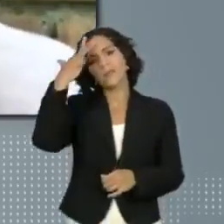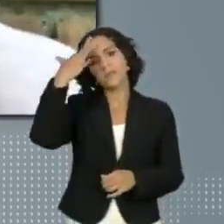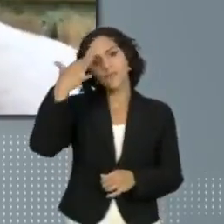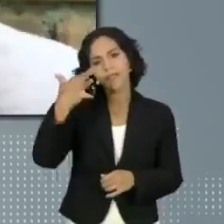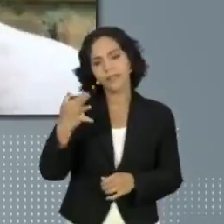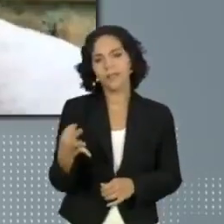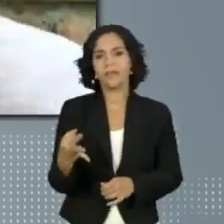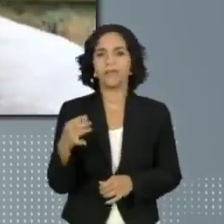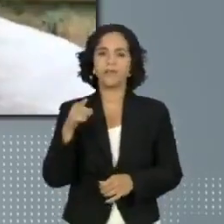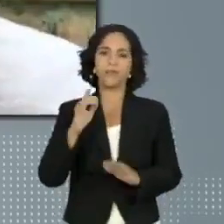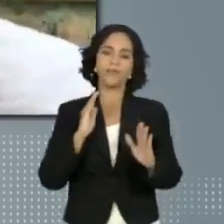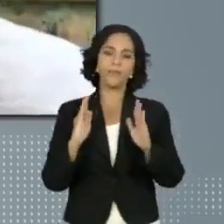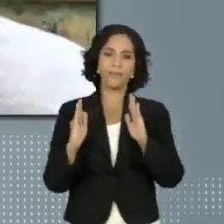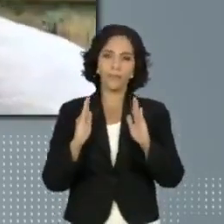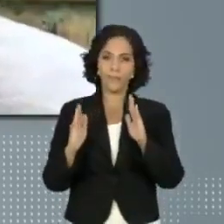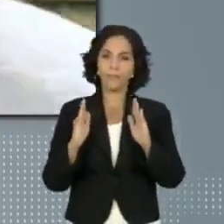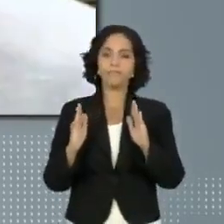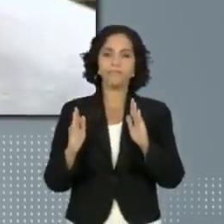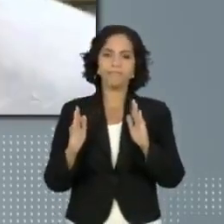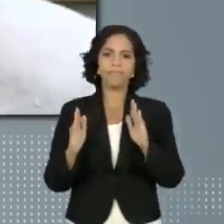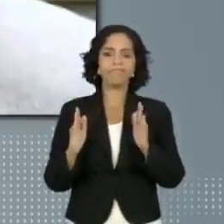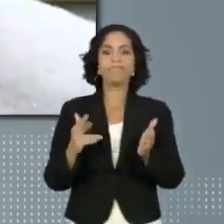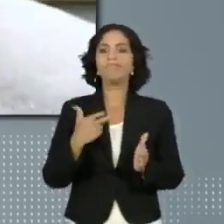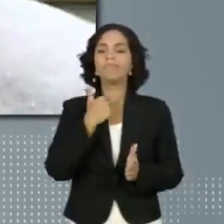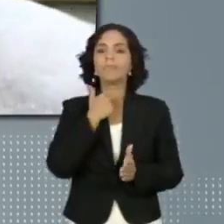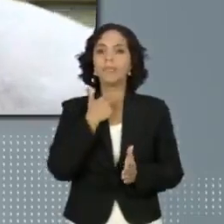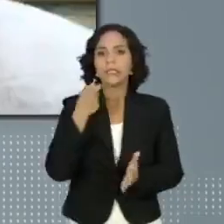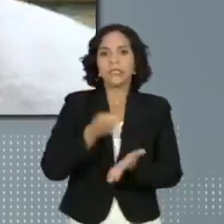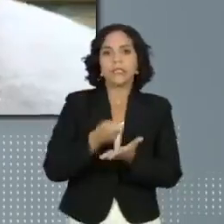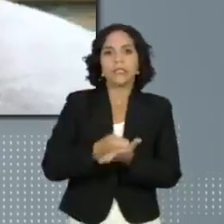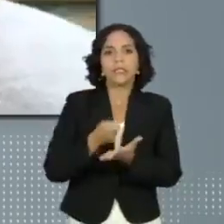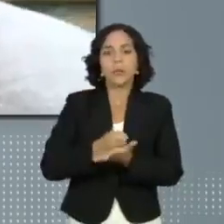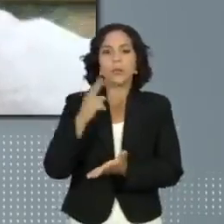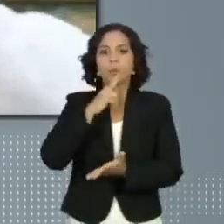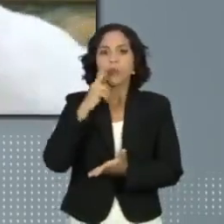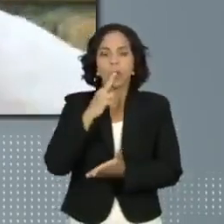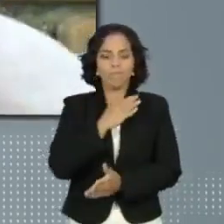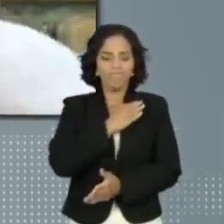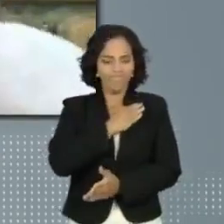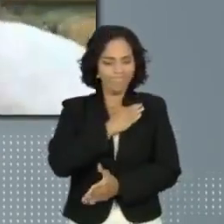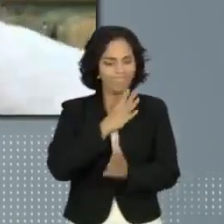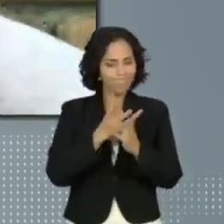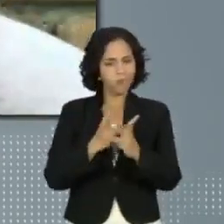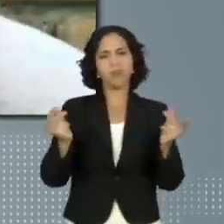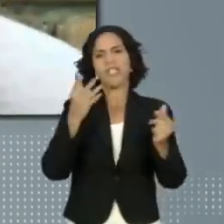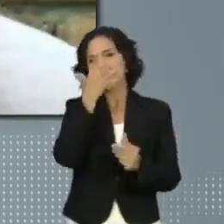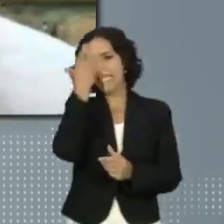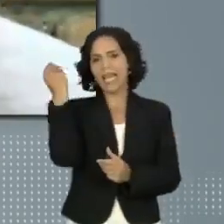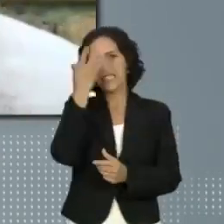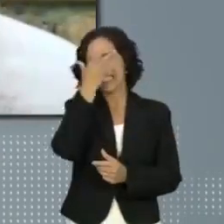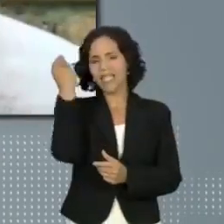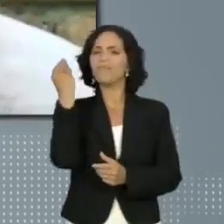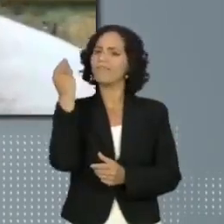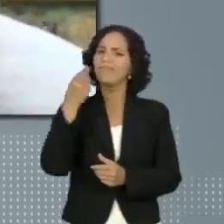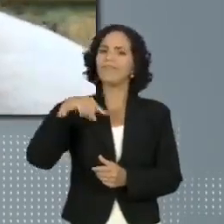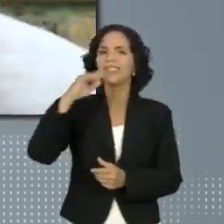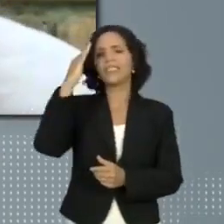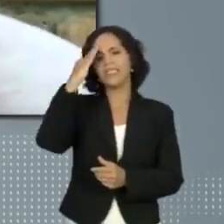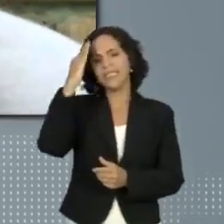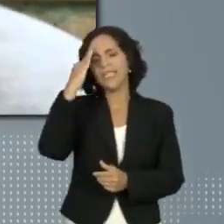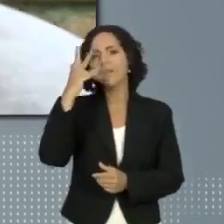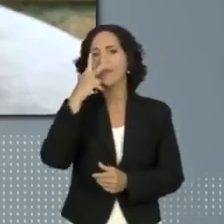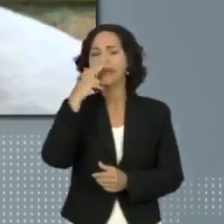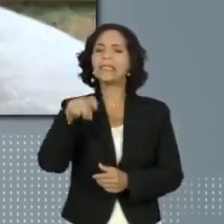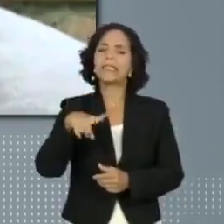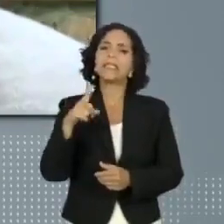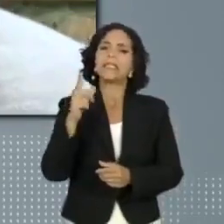com isso, né? Não exigir-se um apressamento de luto, que a gente sabe é uma coisa extremamente patológica,